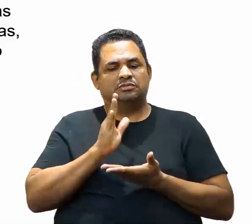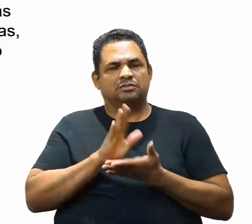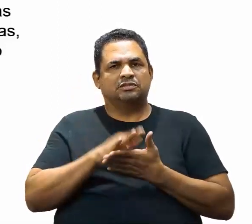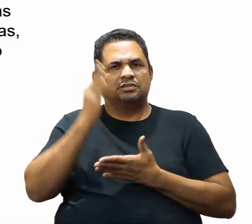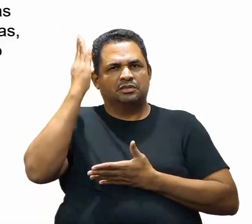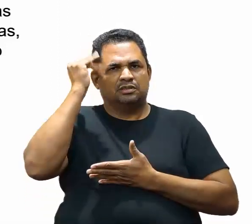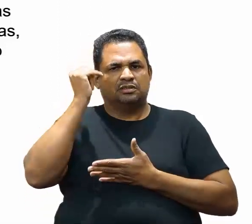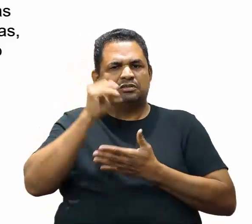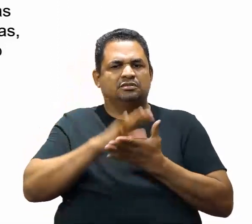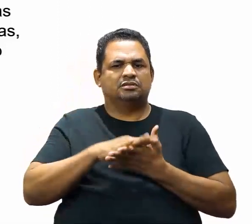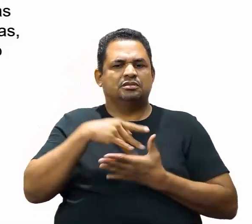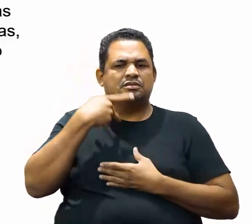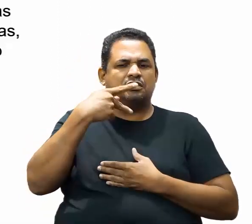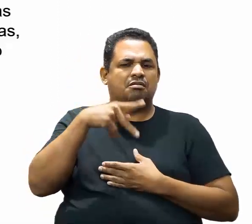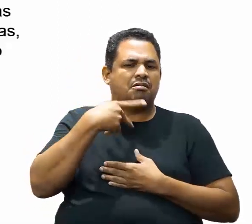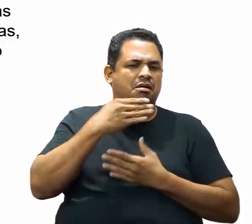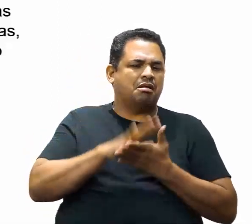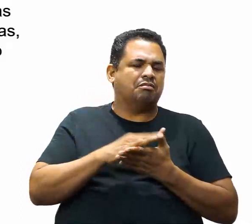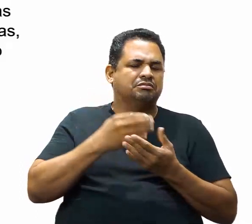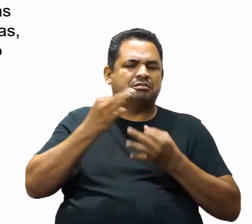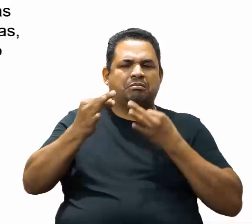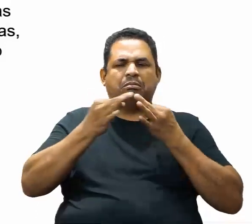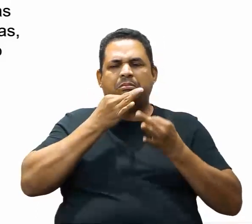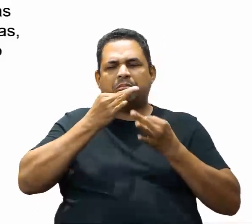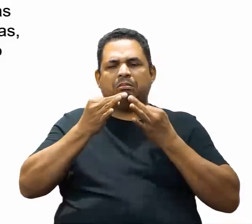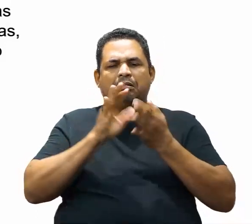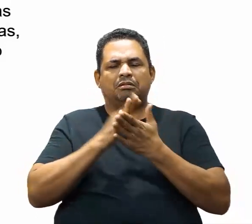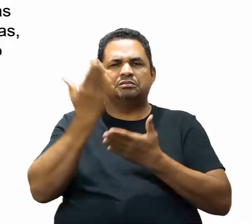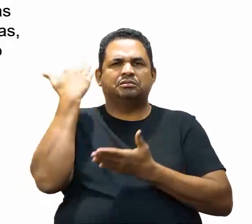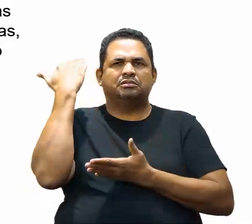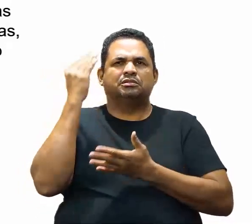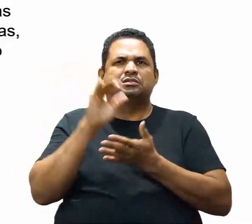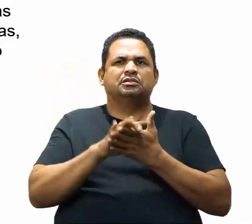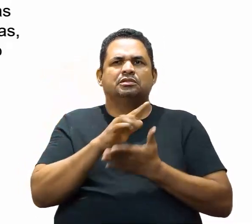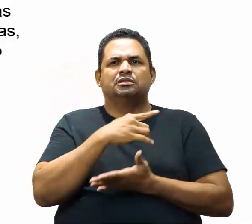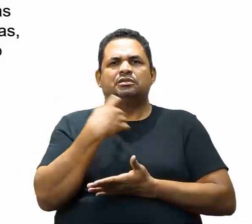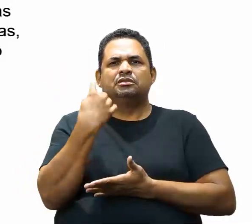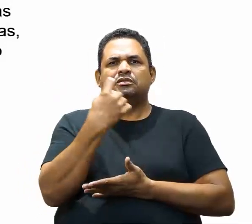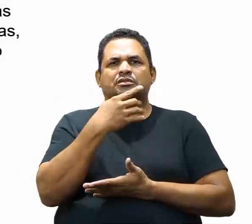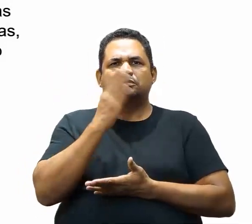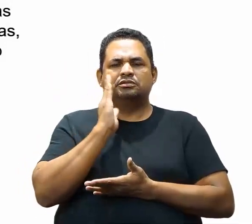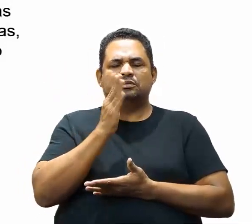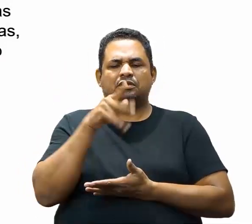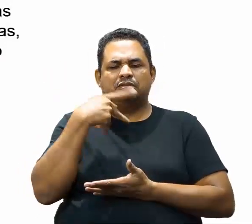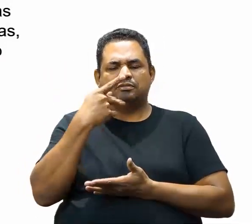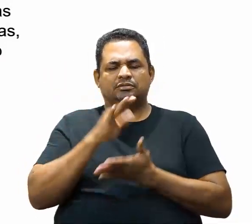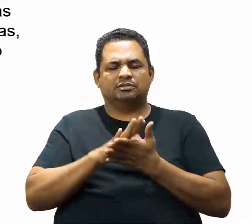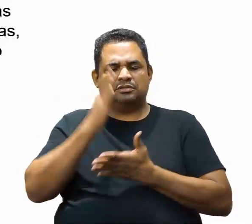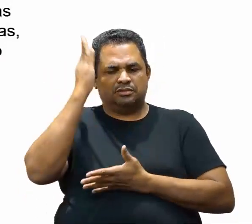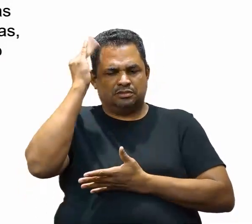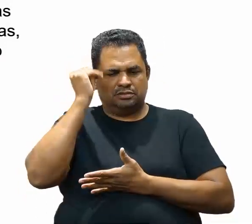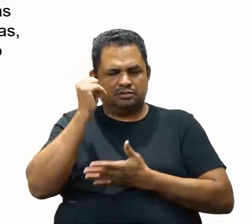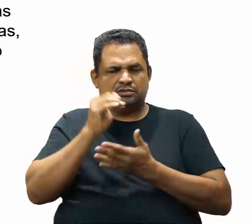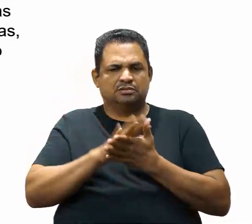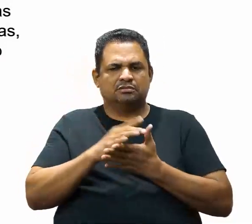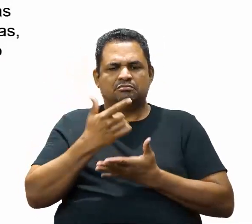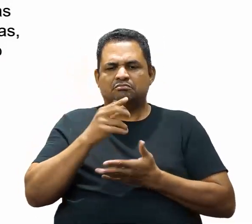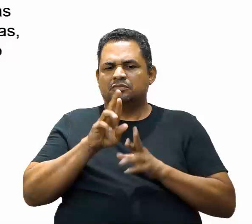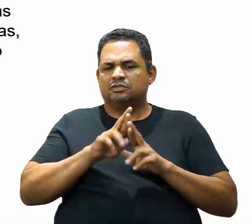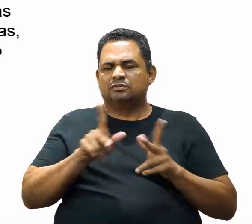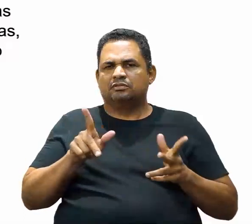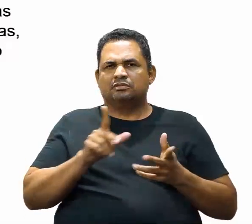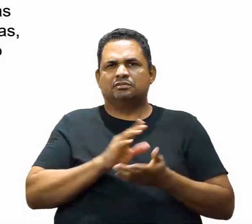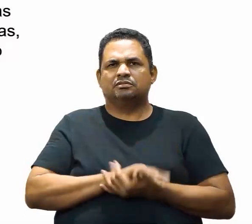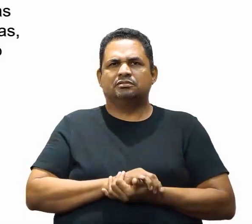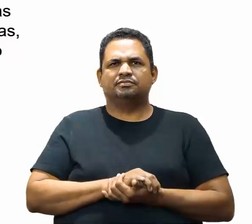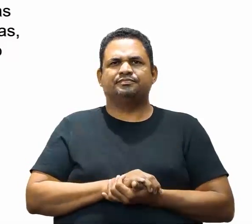uma discussão antiga, é uma discussão muito grande e que nós já falamos para vocês, vocês já sabem que não tem diferença nenhuma de uma para outra.